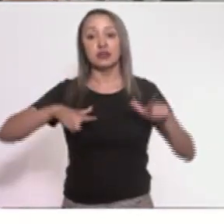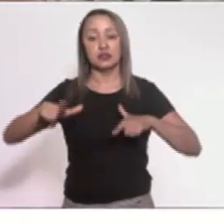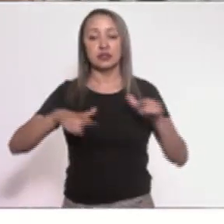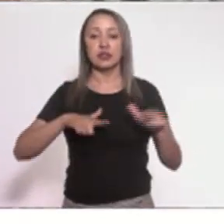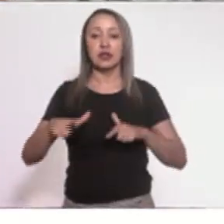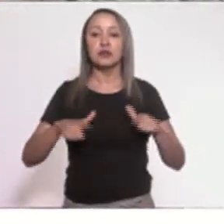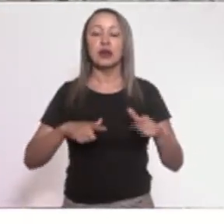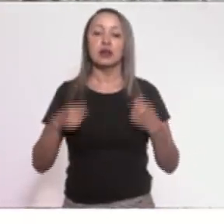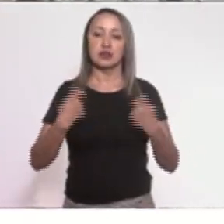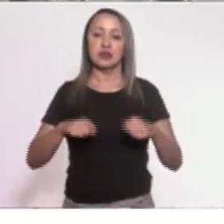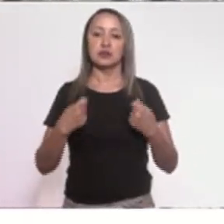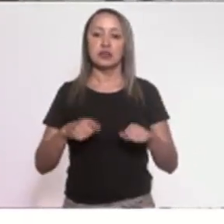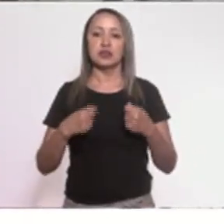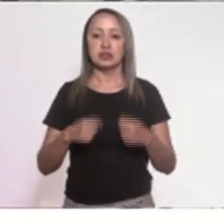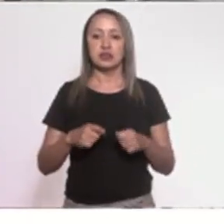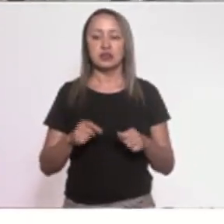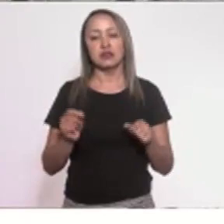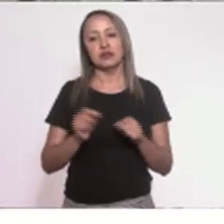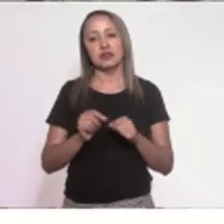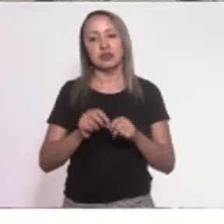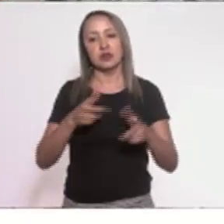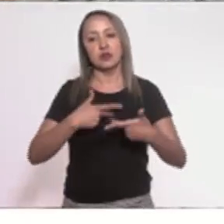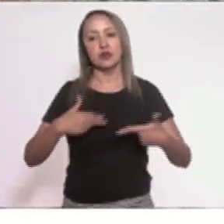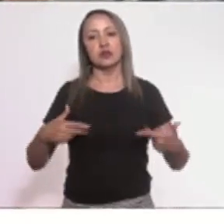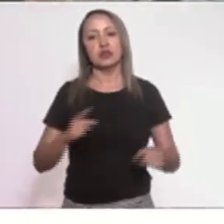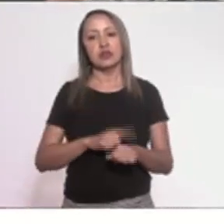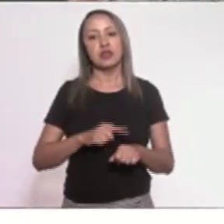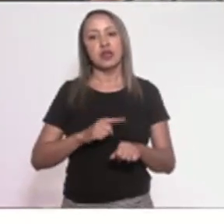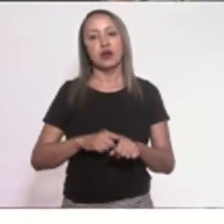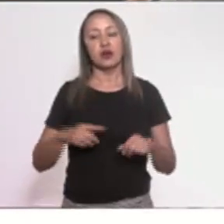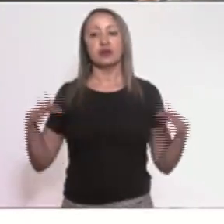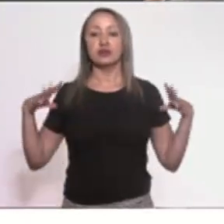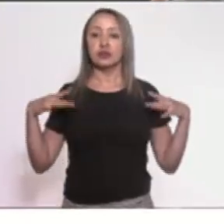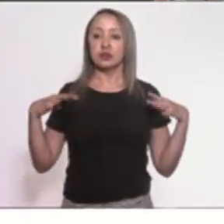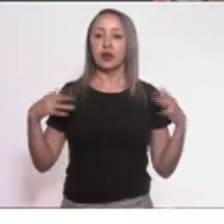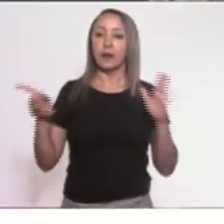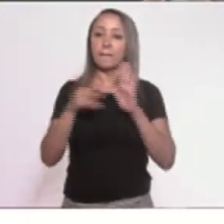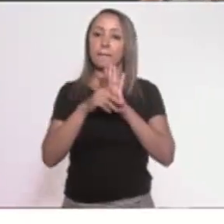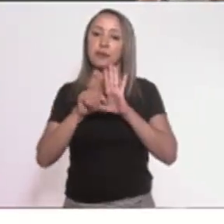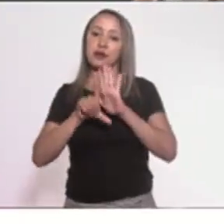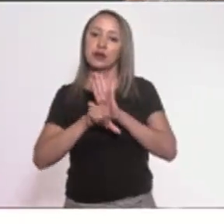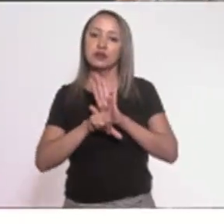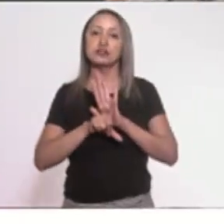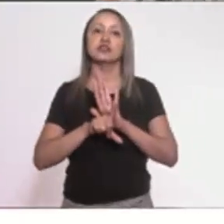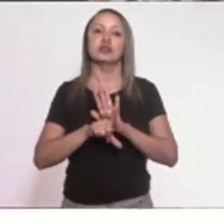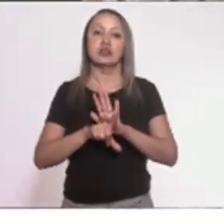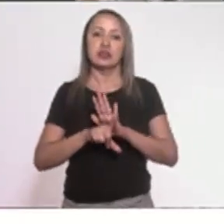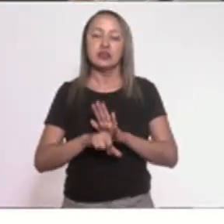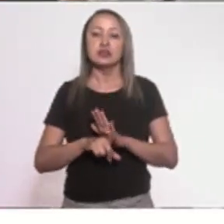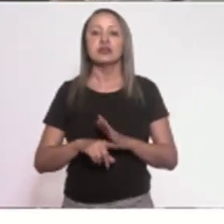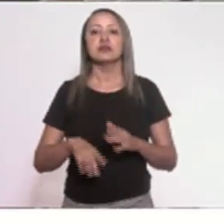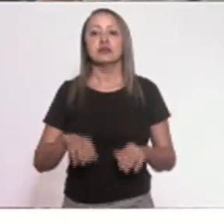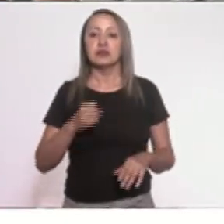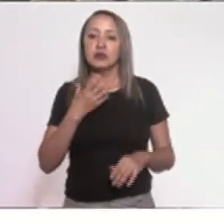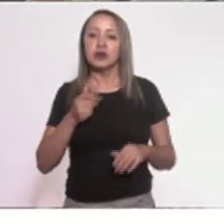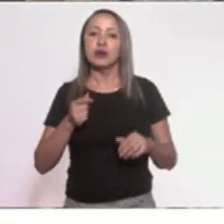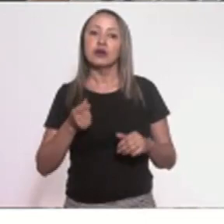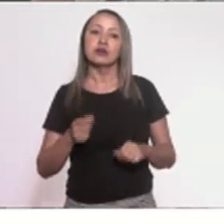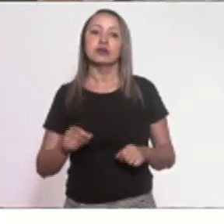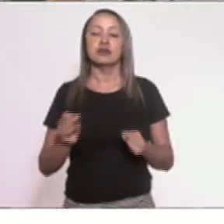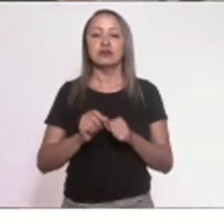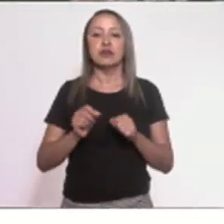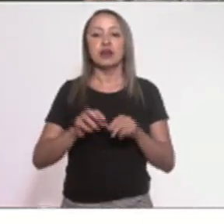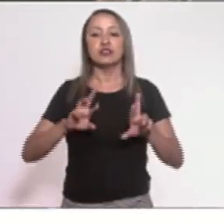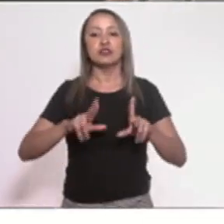cumprir funções nas suas horas vagas. Isso, para a gente, é um projeto meritório e que faz diferença, em especial para os trabalhadores